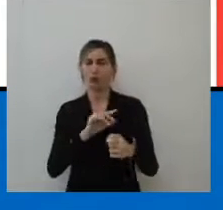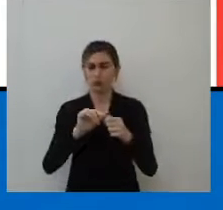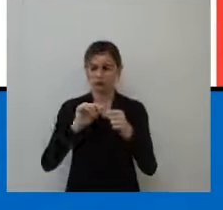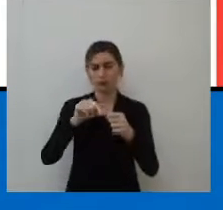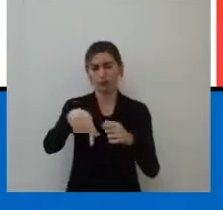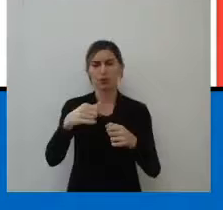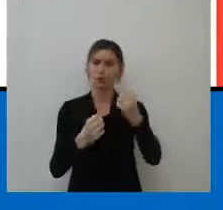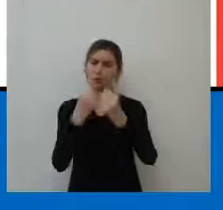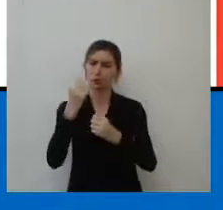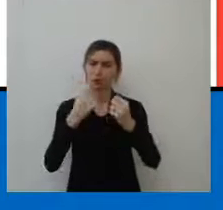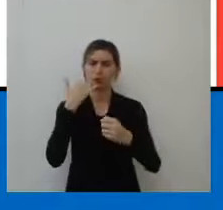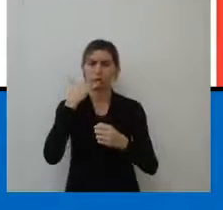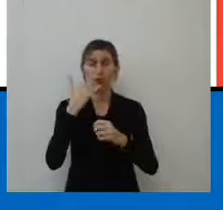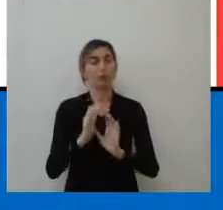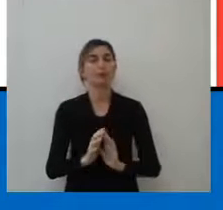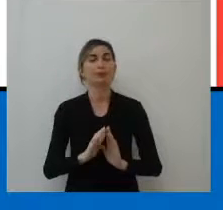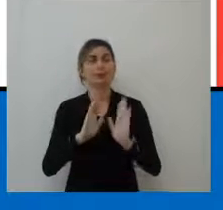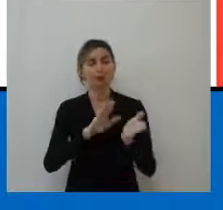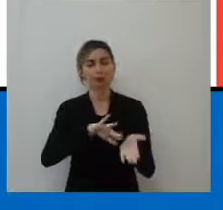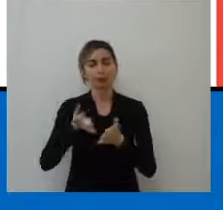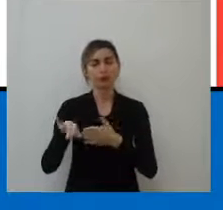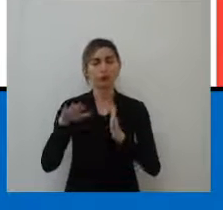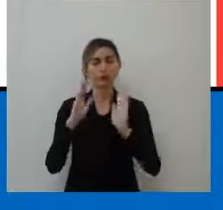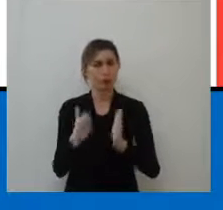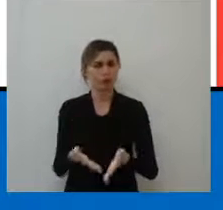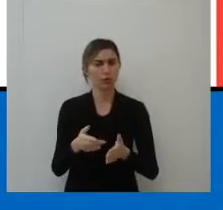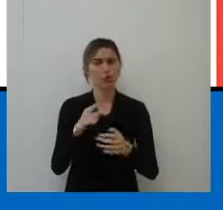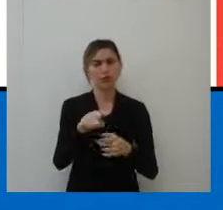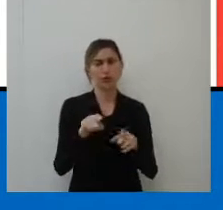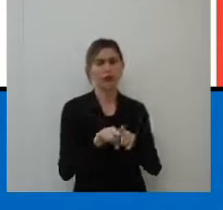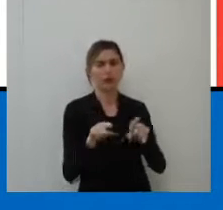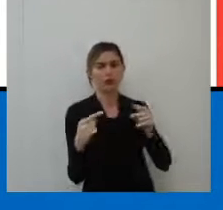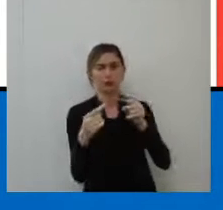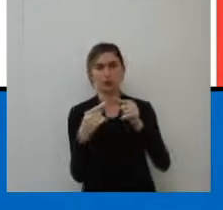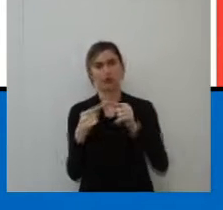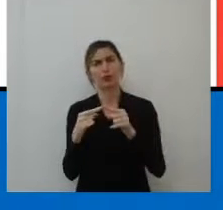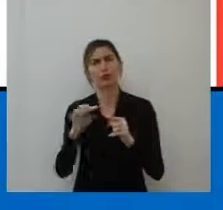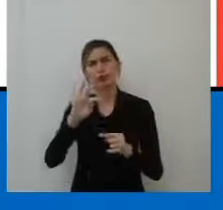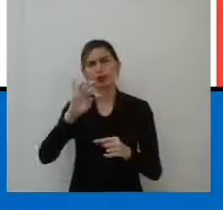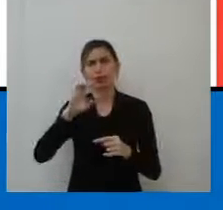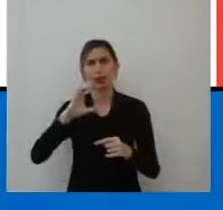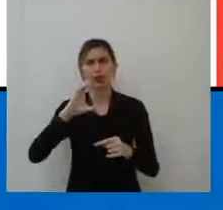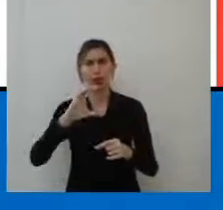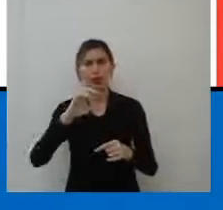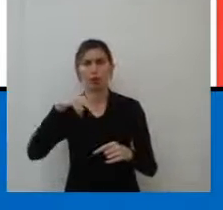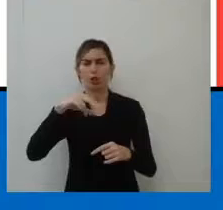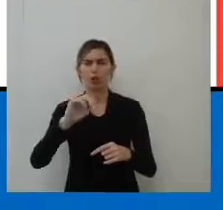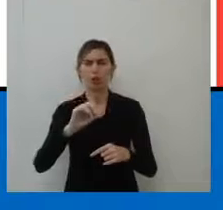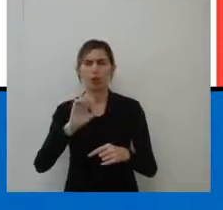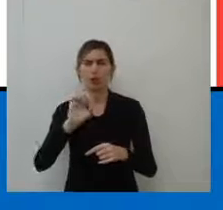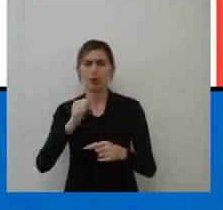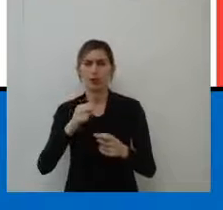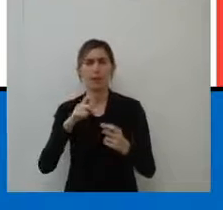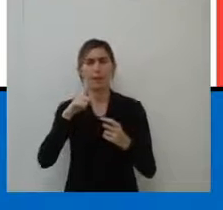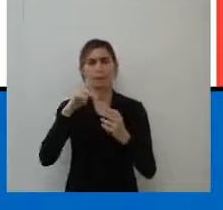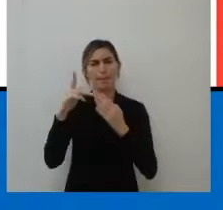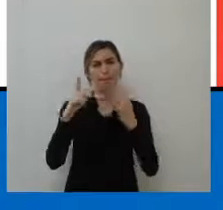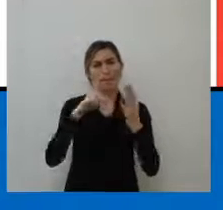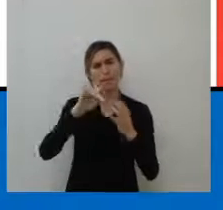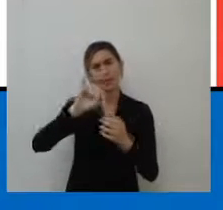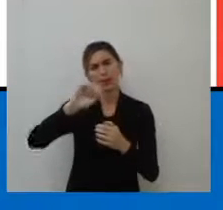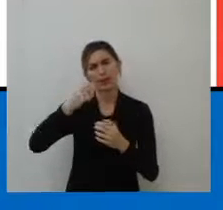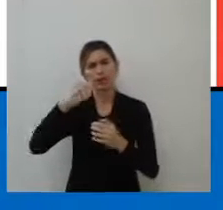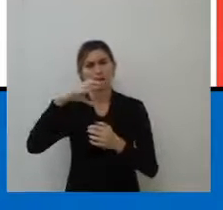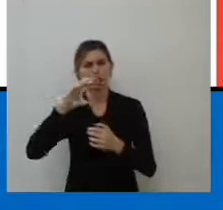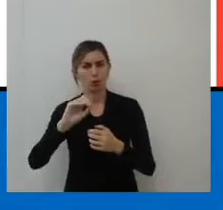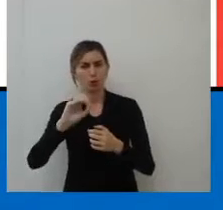celular. Já isso vai estar relacionado à tecnosfera. Na psicosfera, tá? A psicosfera